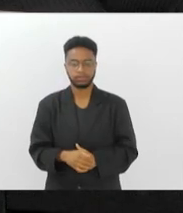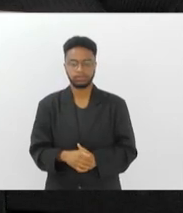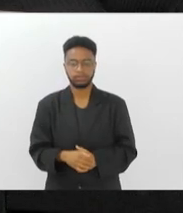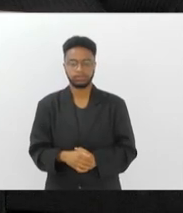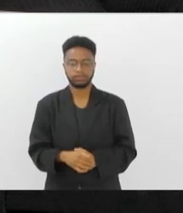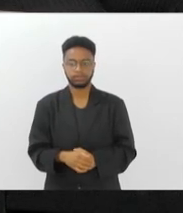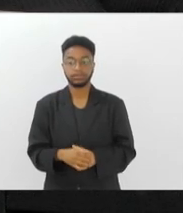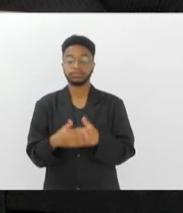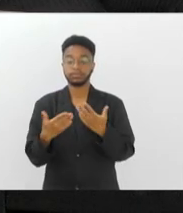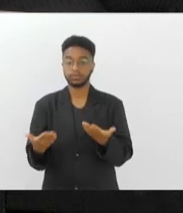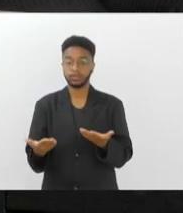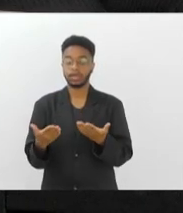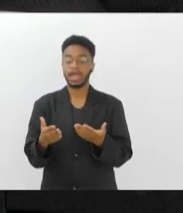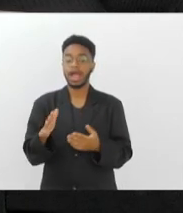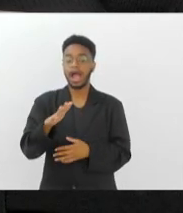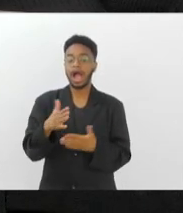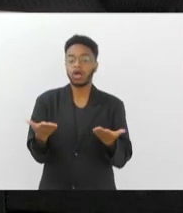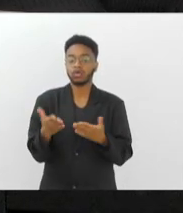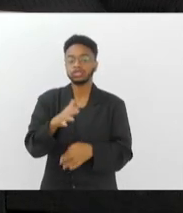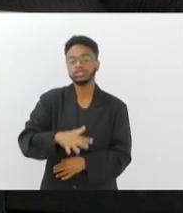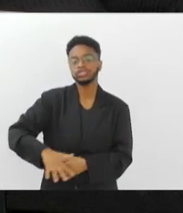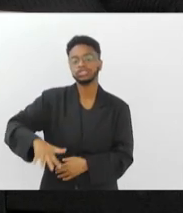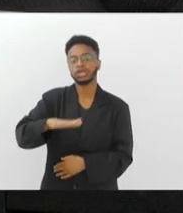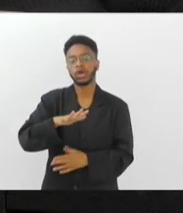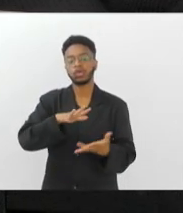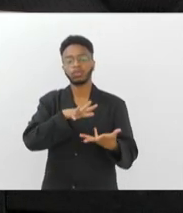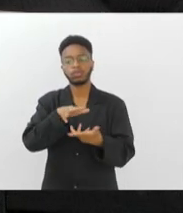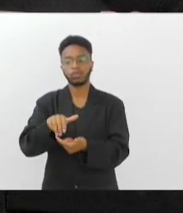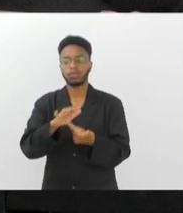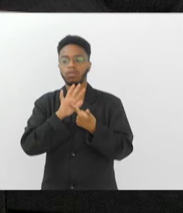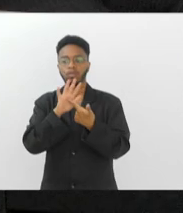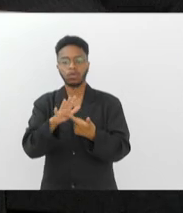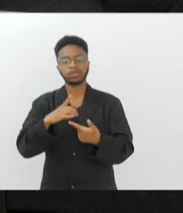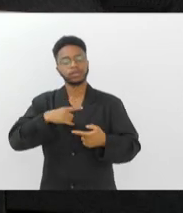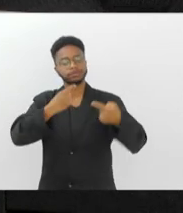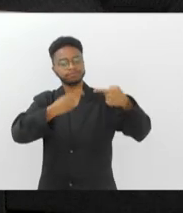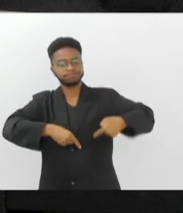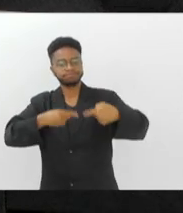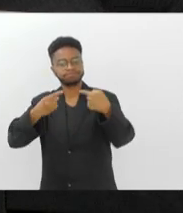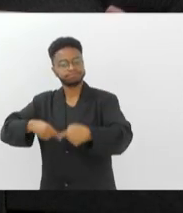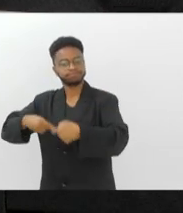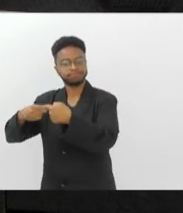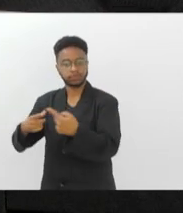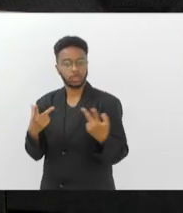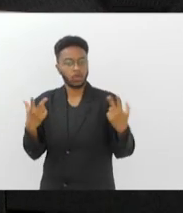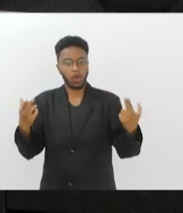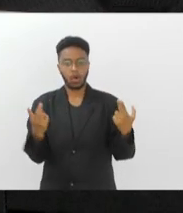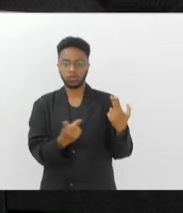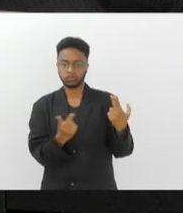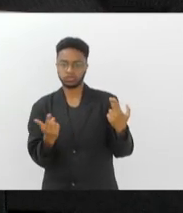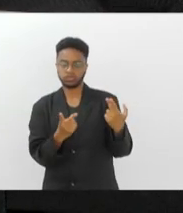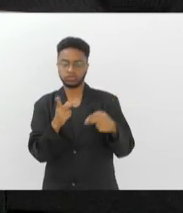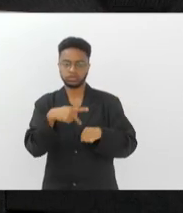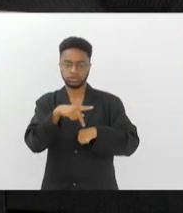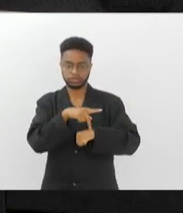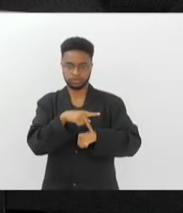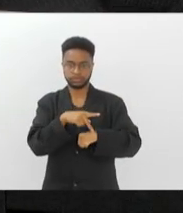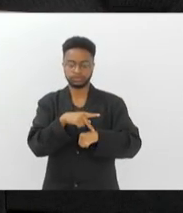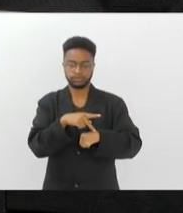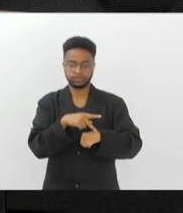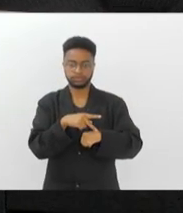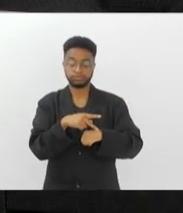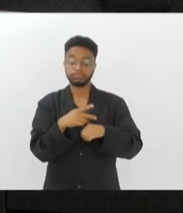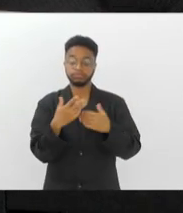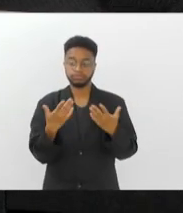O panorama atual mundial apresenta desafios comuns aos dois países,